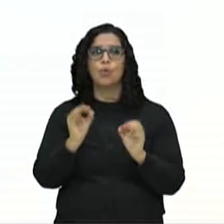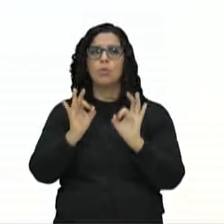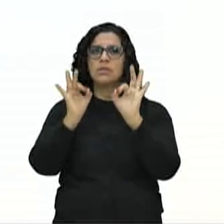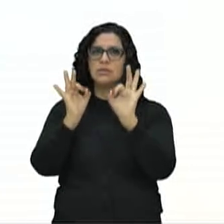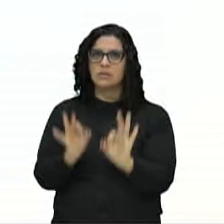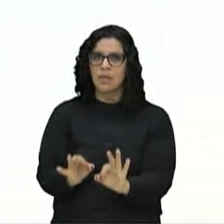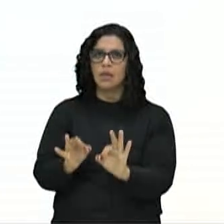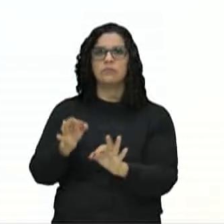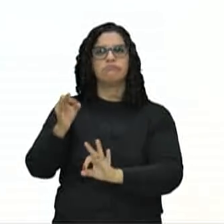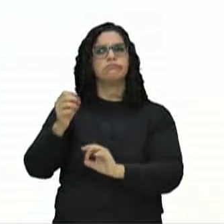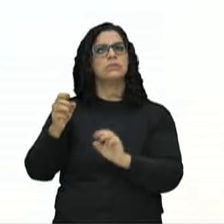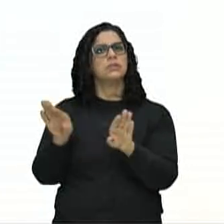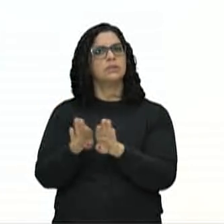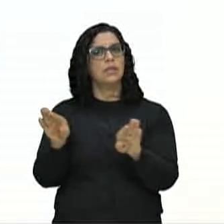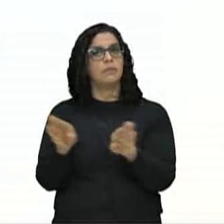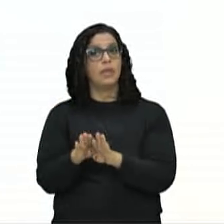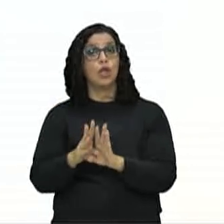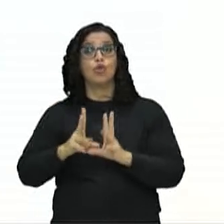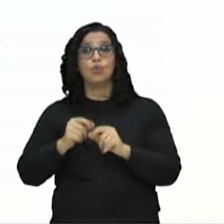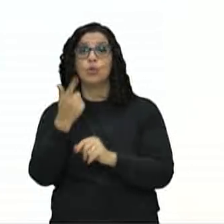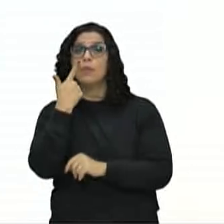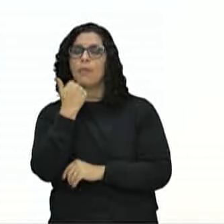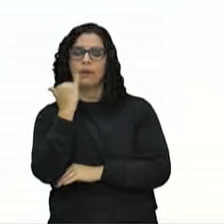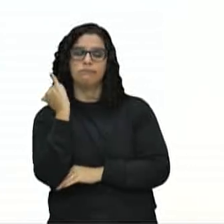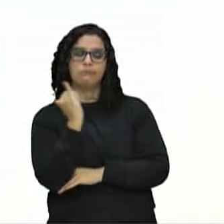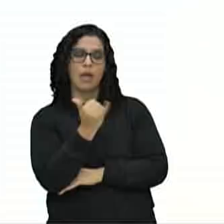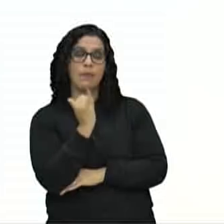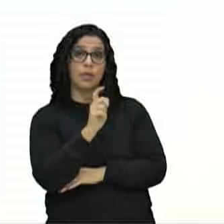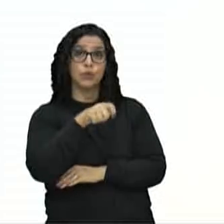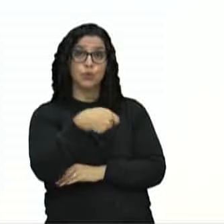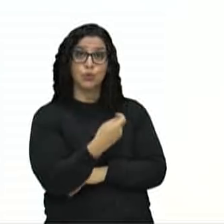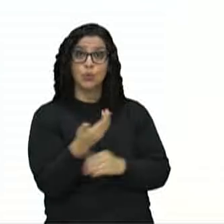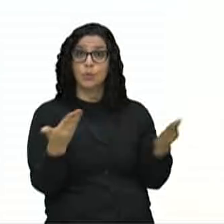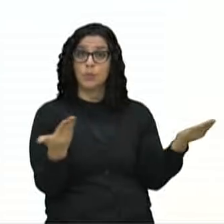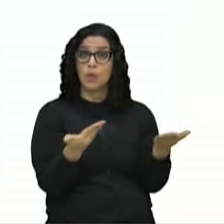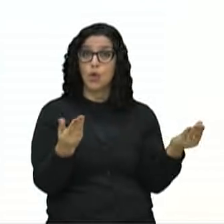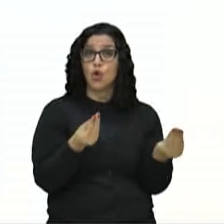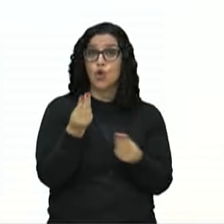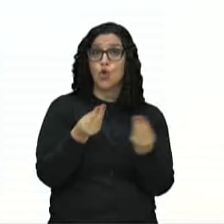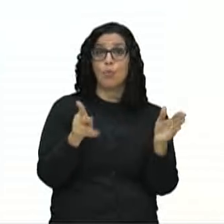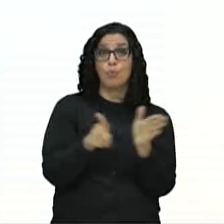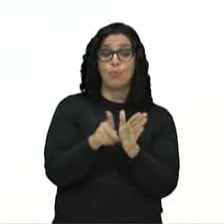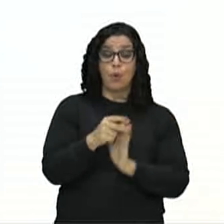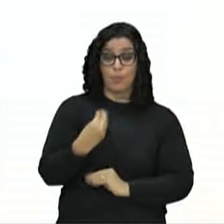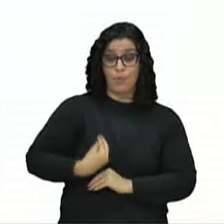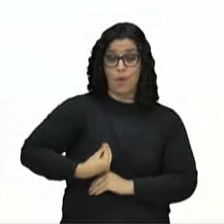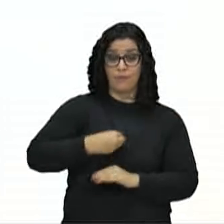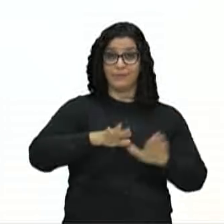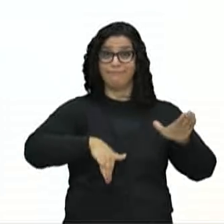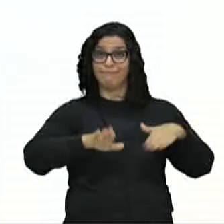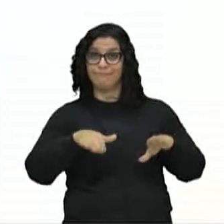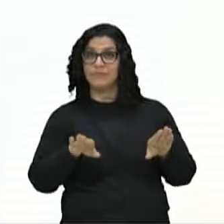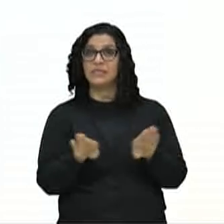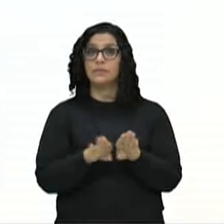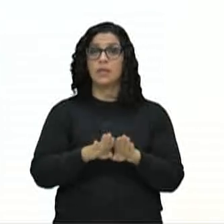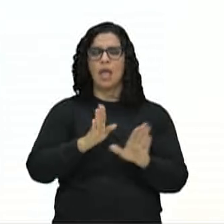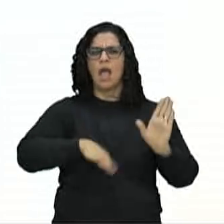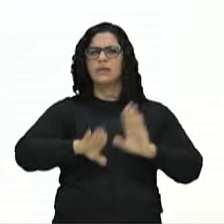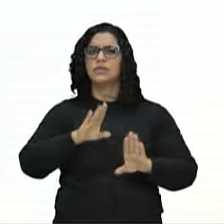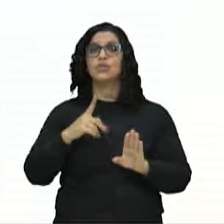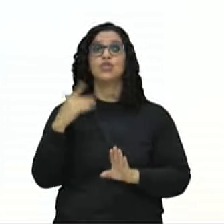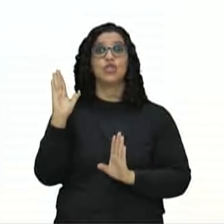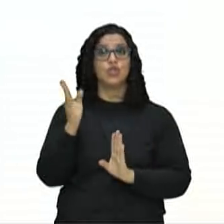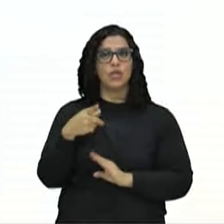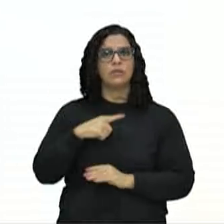justas as observações de meu pai acerca da condição mediana da vida. Como tinha passado